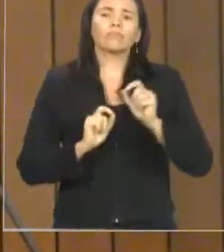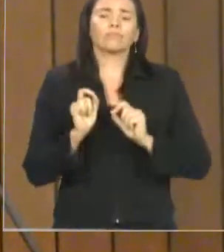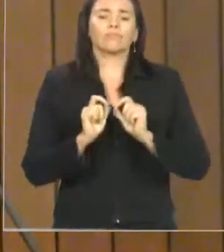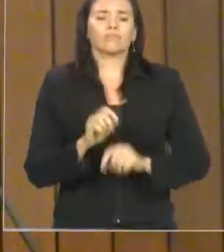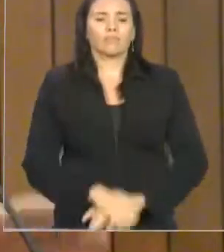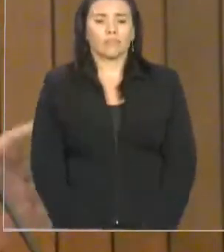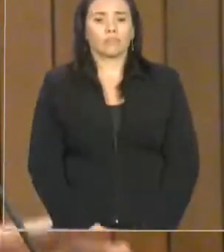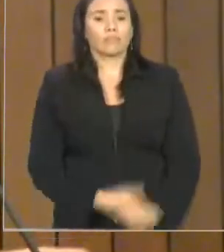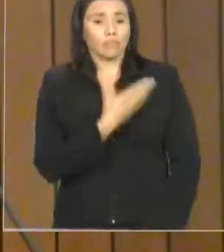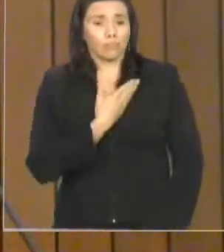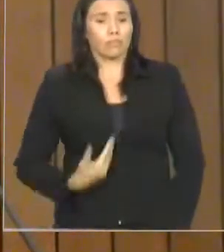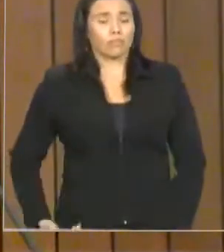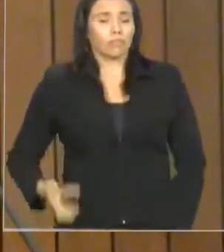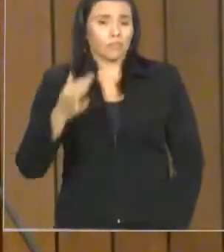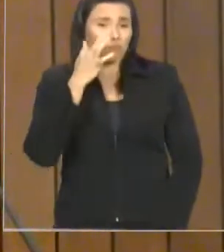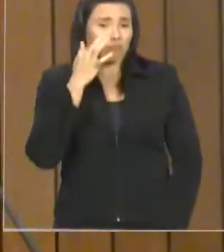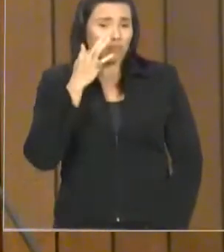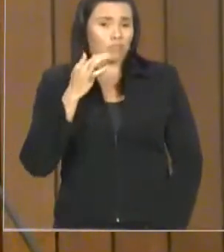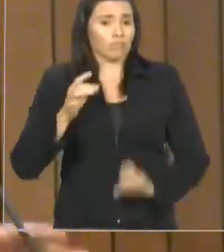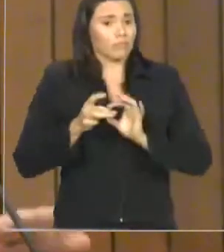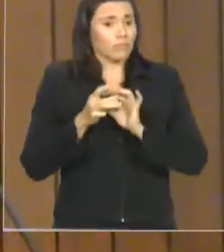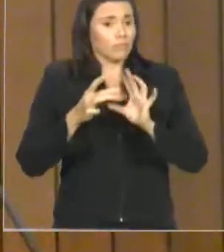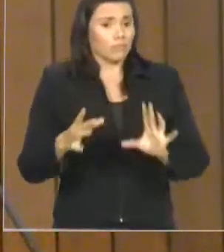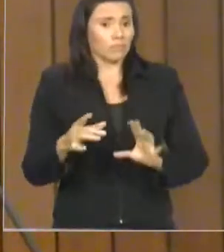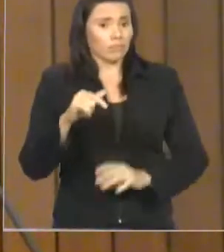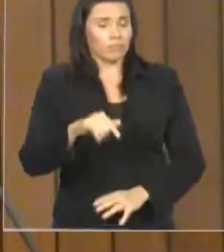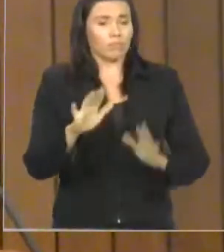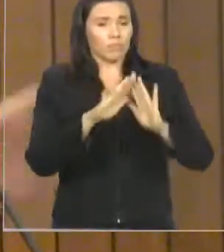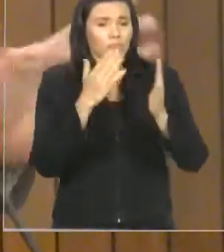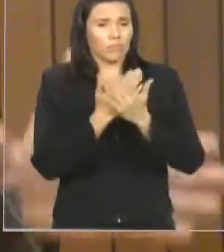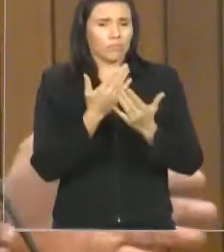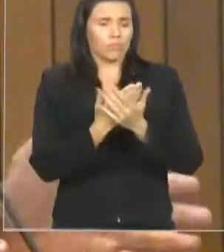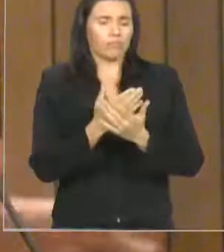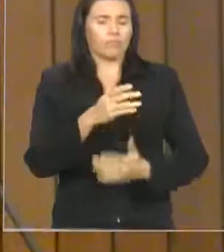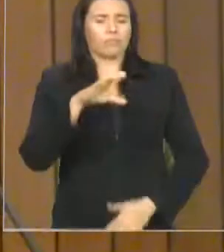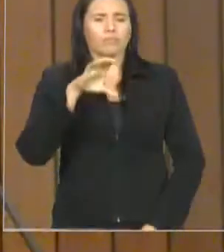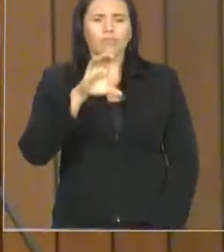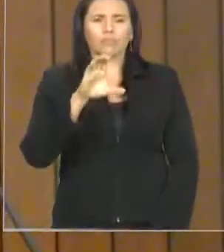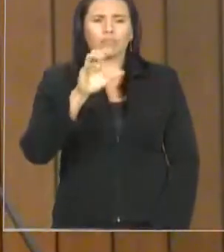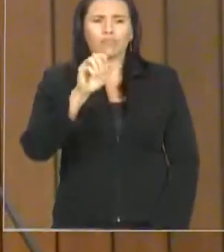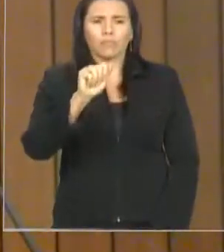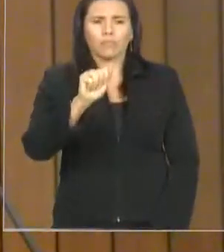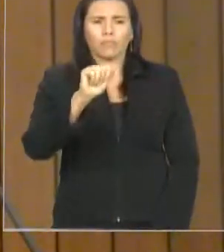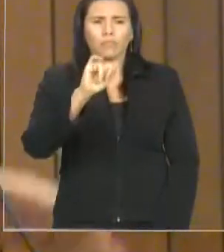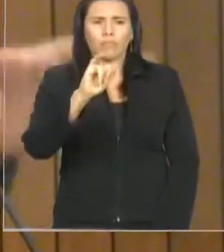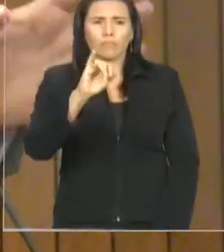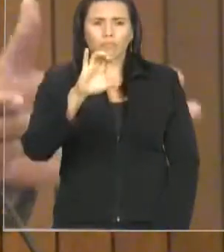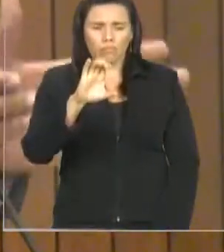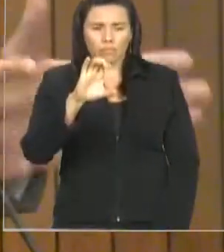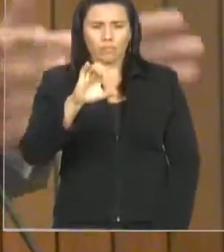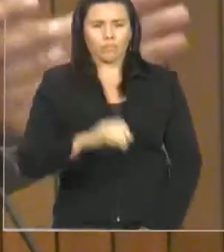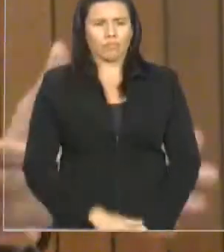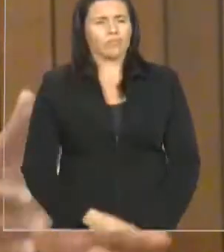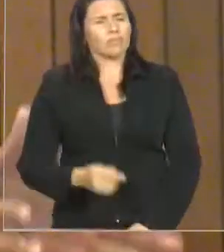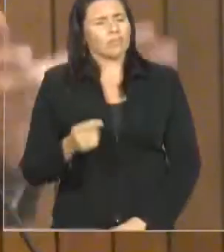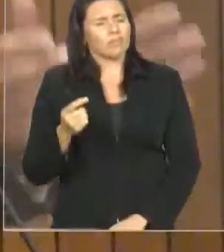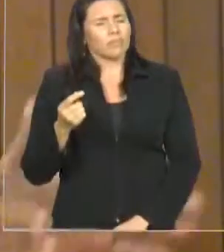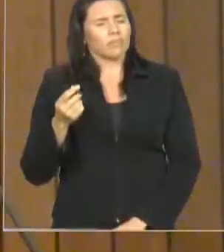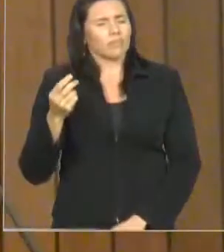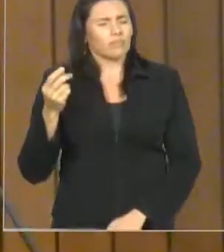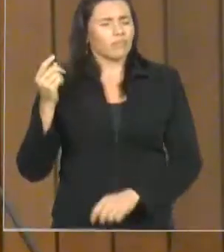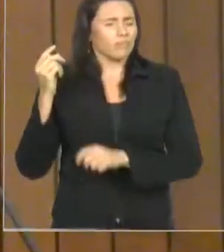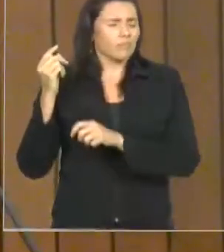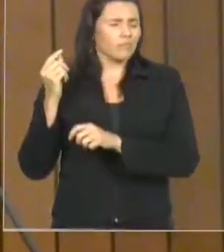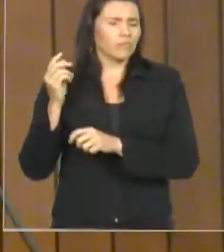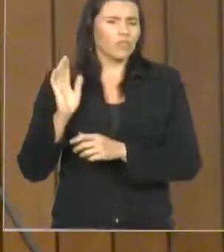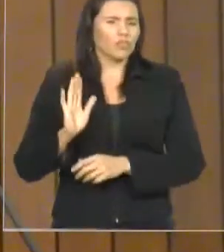o Colégio Caique, que é uma escola já antiga lá em Bacabal, que fica na comunidade, no bairro